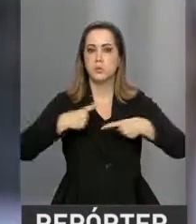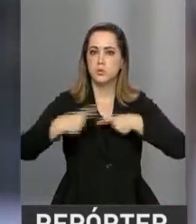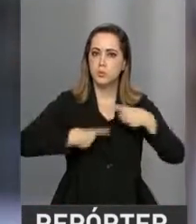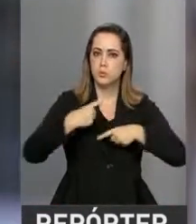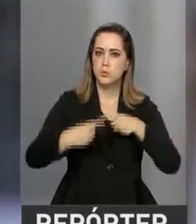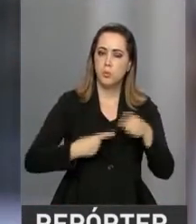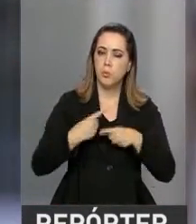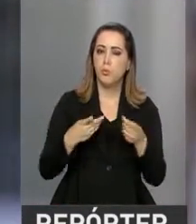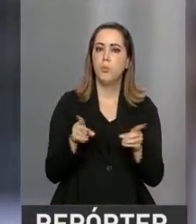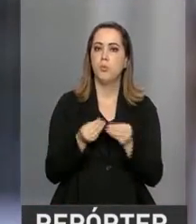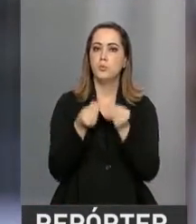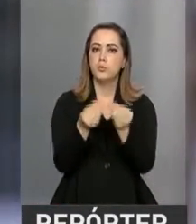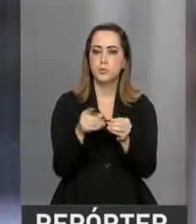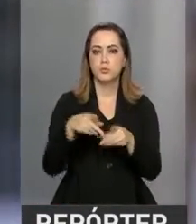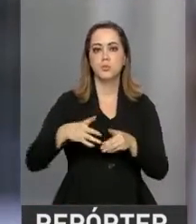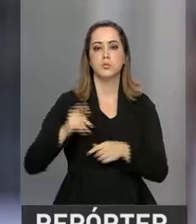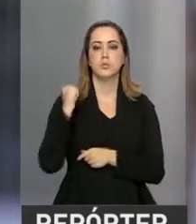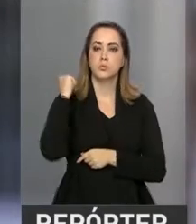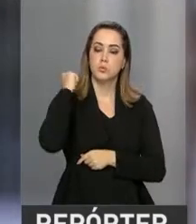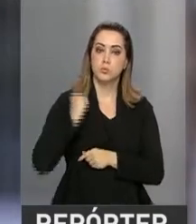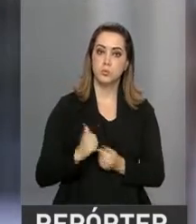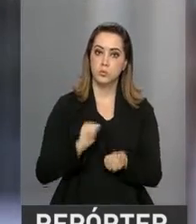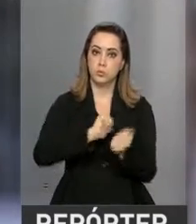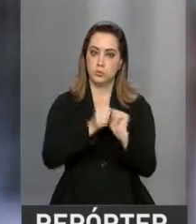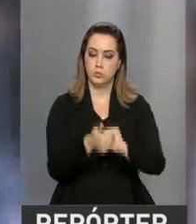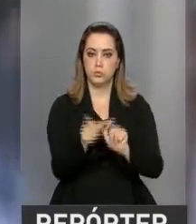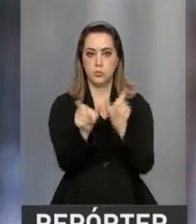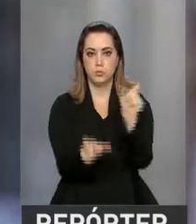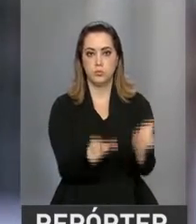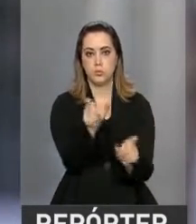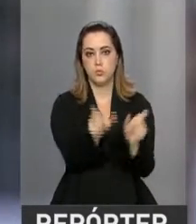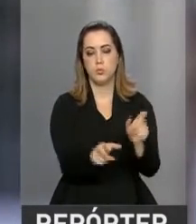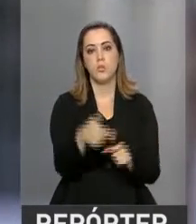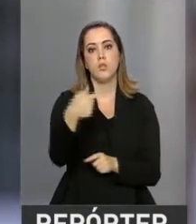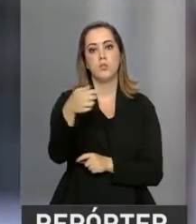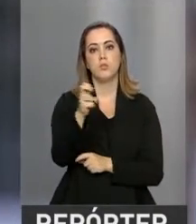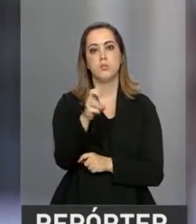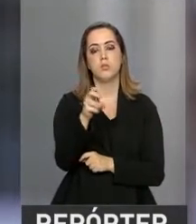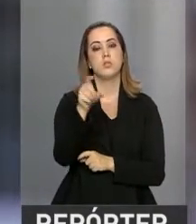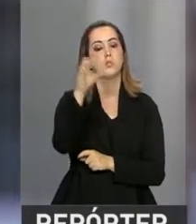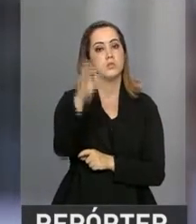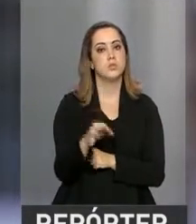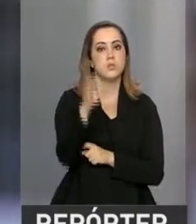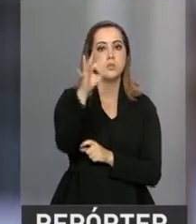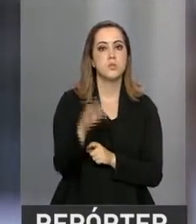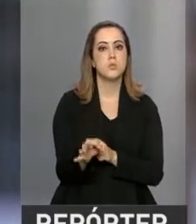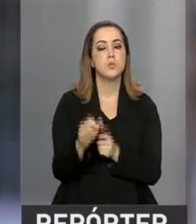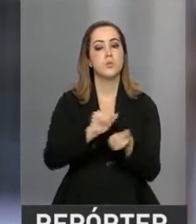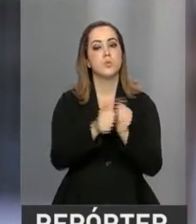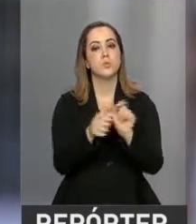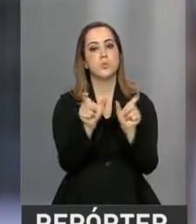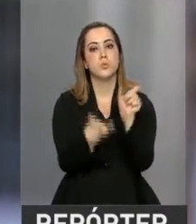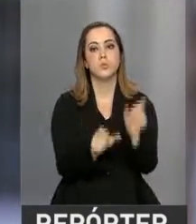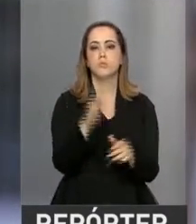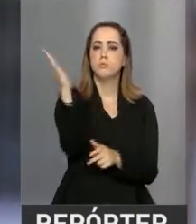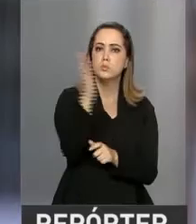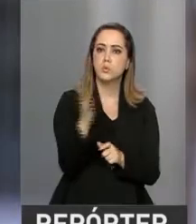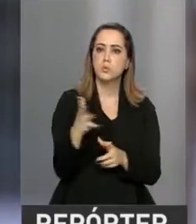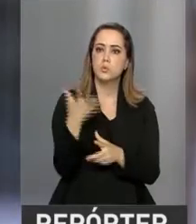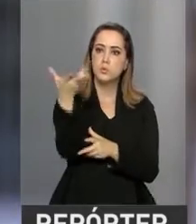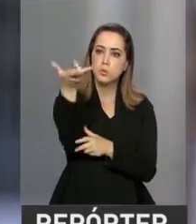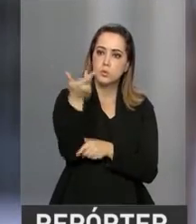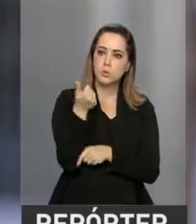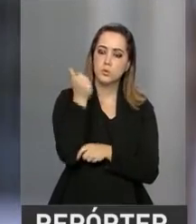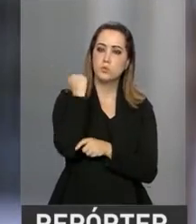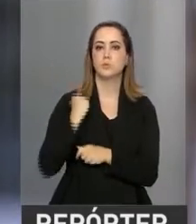de 75% da delegação brasileira, formada por 465 atletas, recebe o